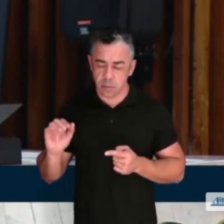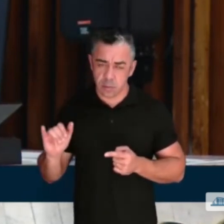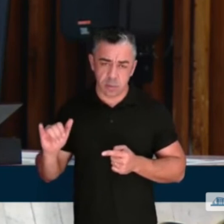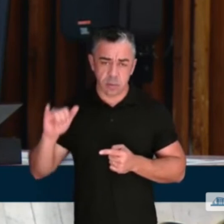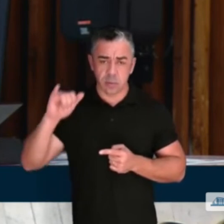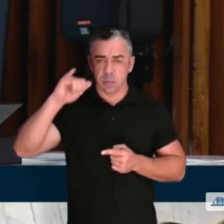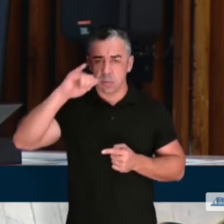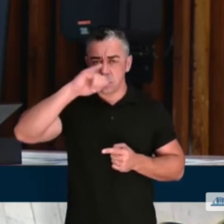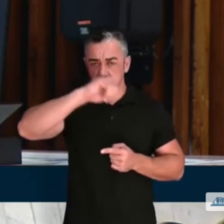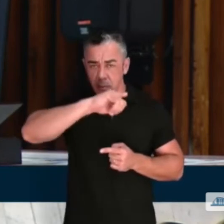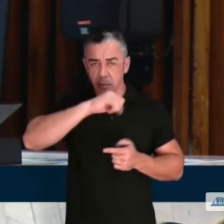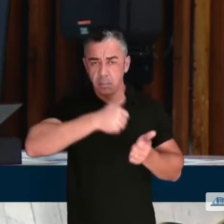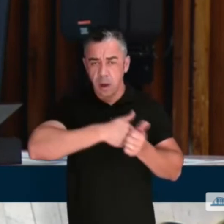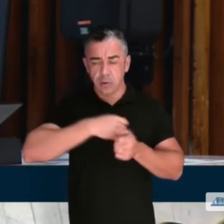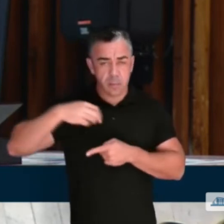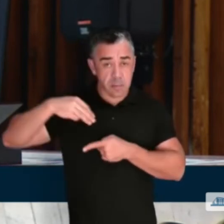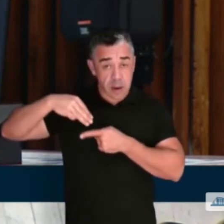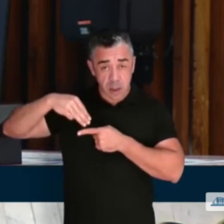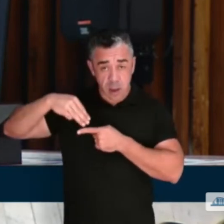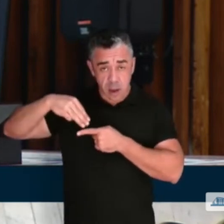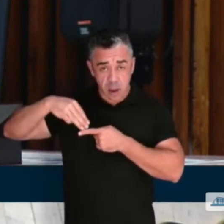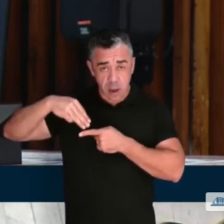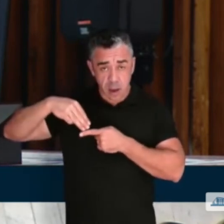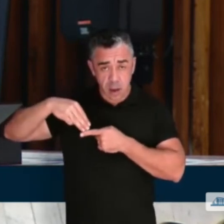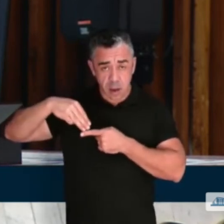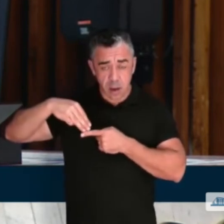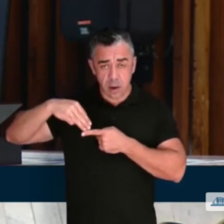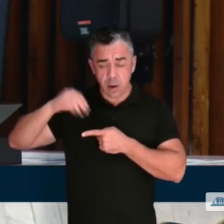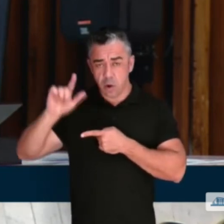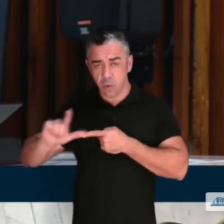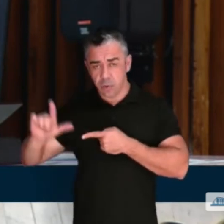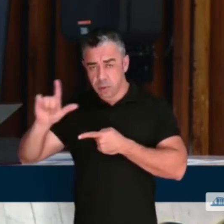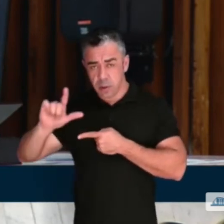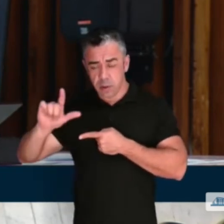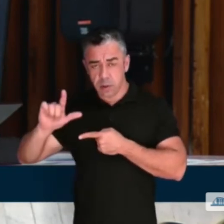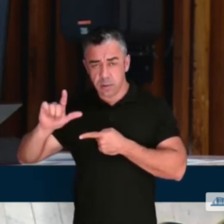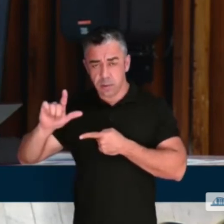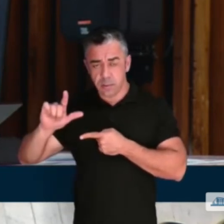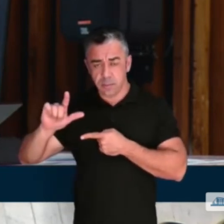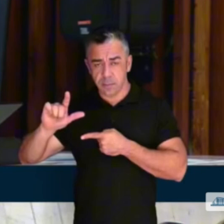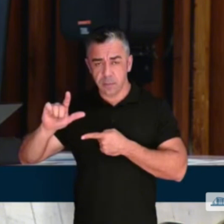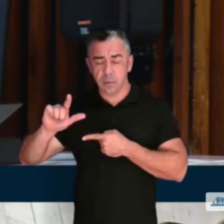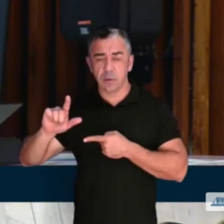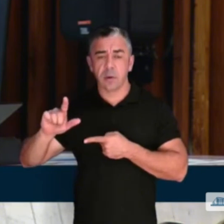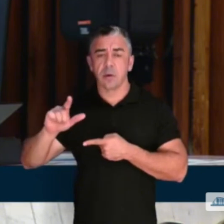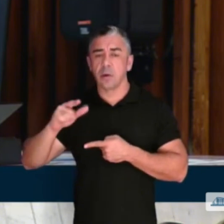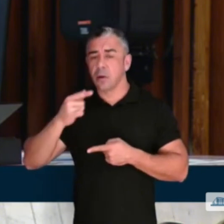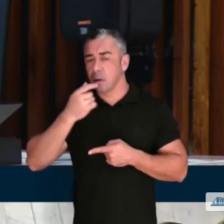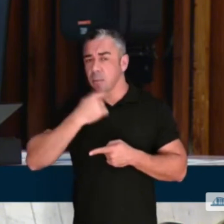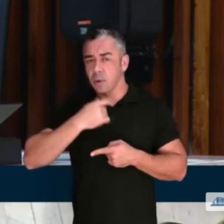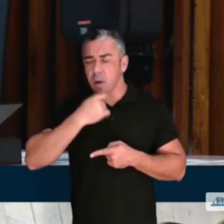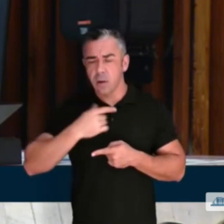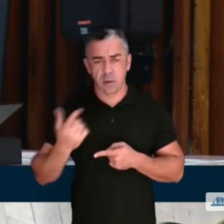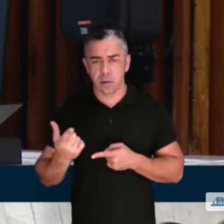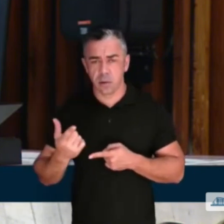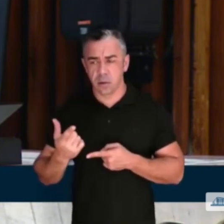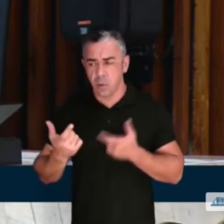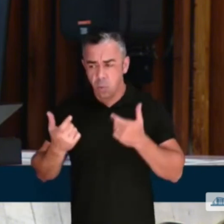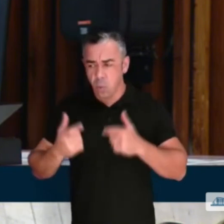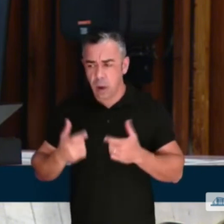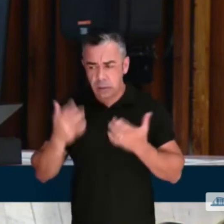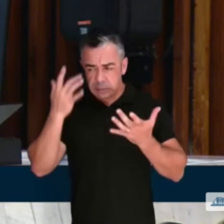vai próximo a Maringá e Londrina e Apucarana. Não consigo precisar o